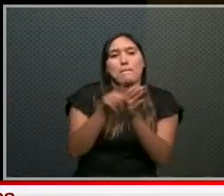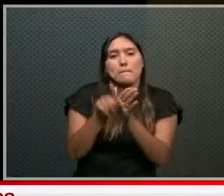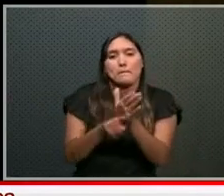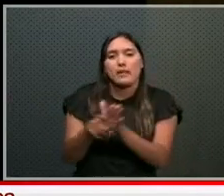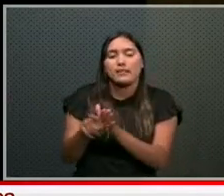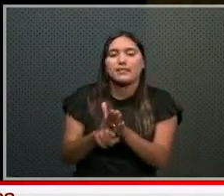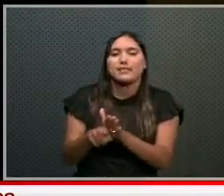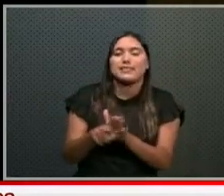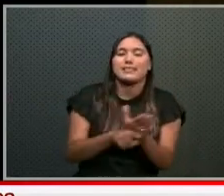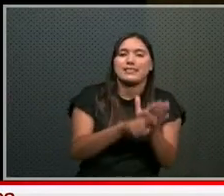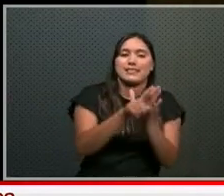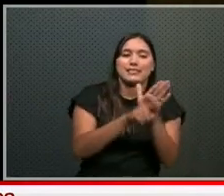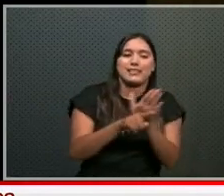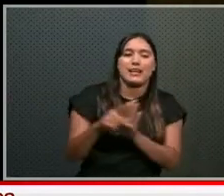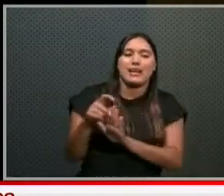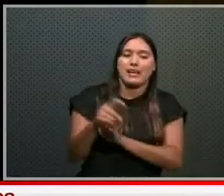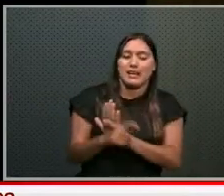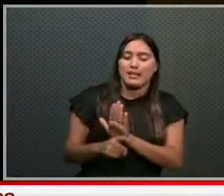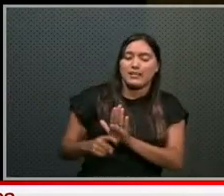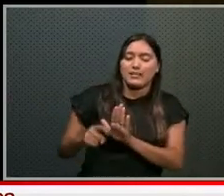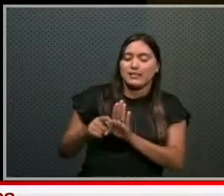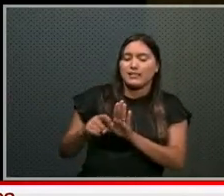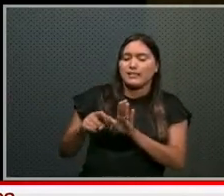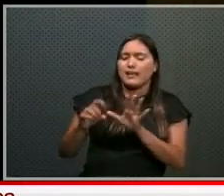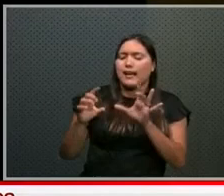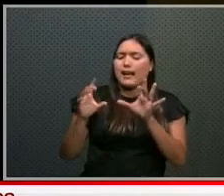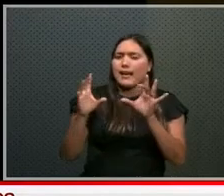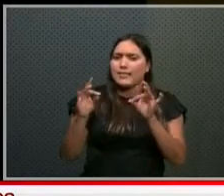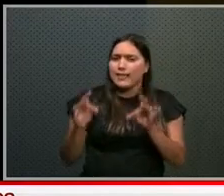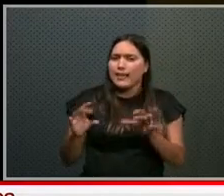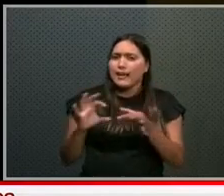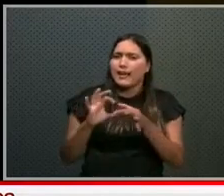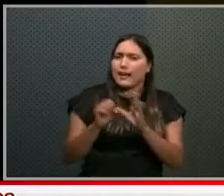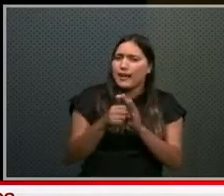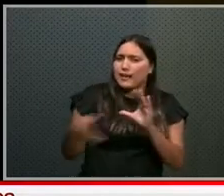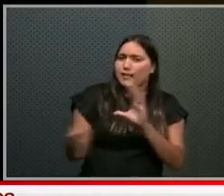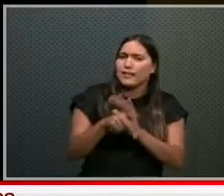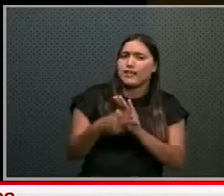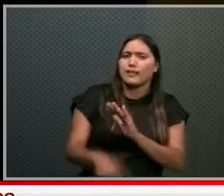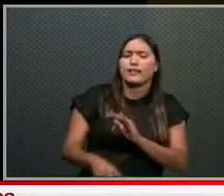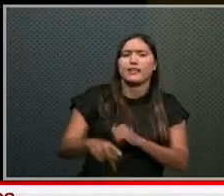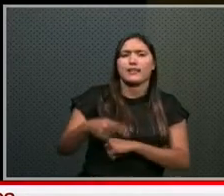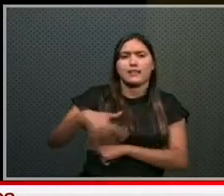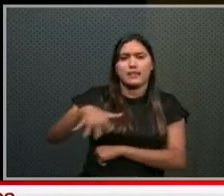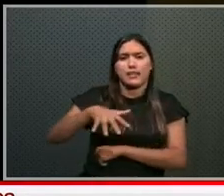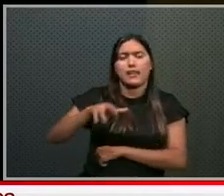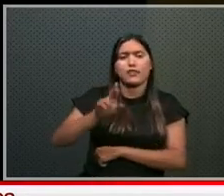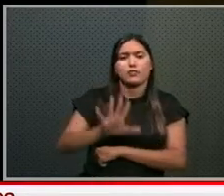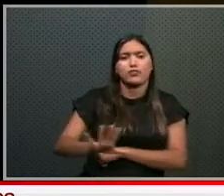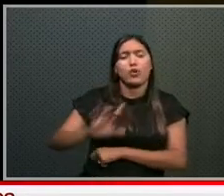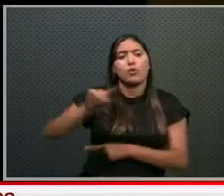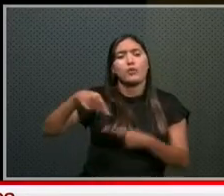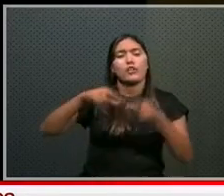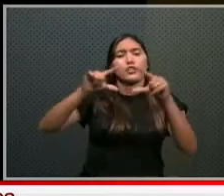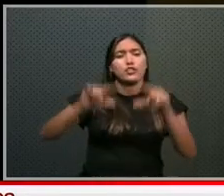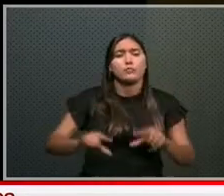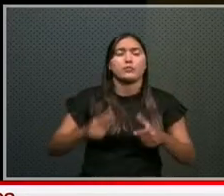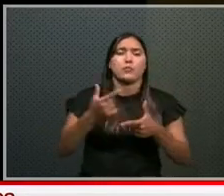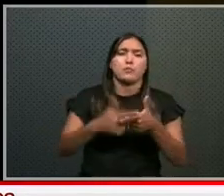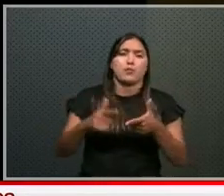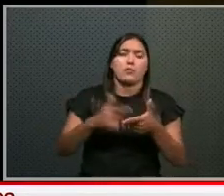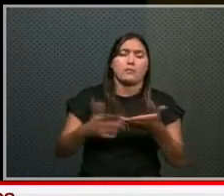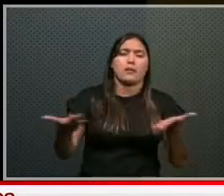e regionalizada precisa ser implantada para nós é equacionarmos deputado os problemas presentes